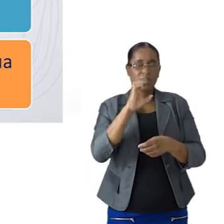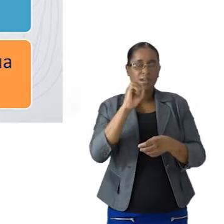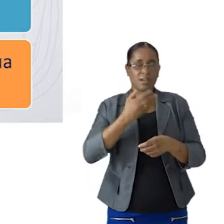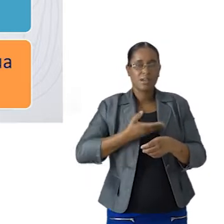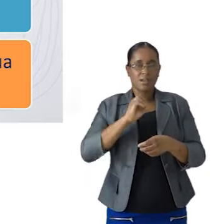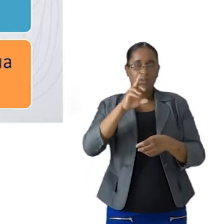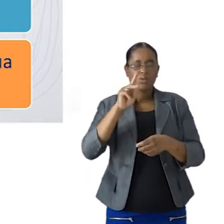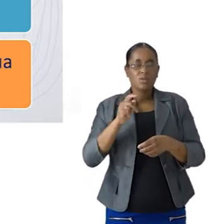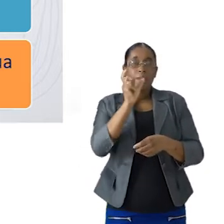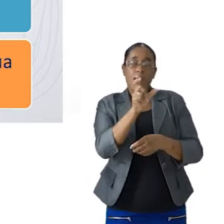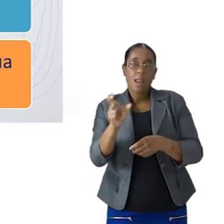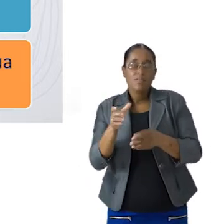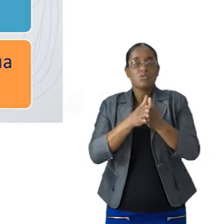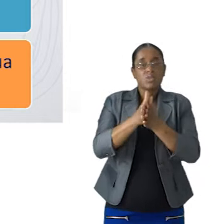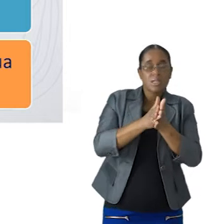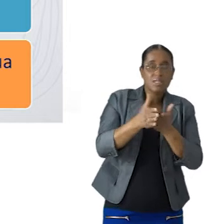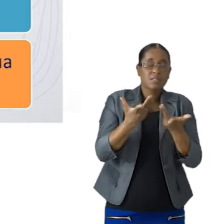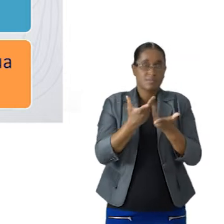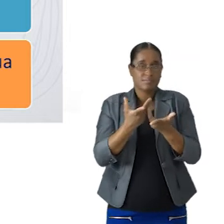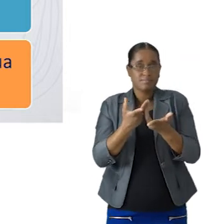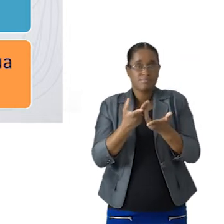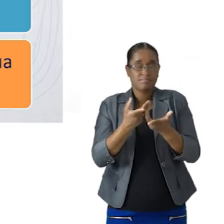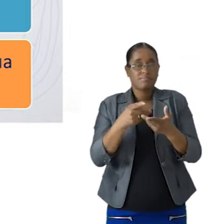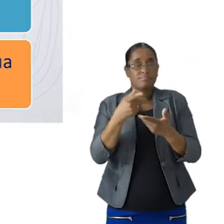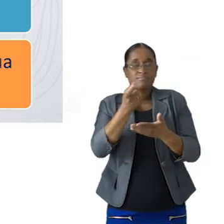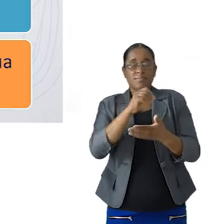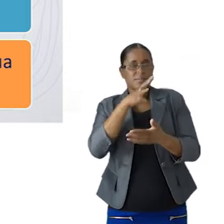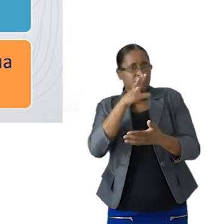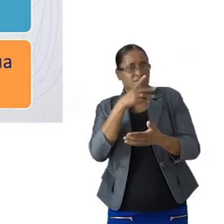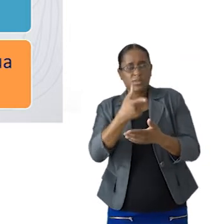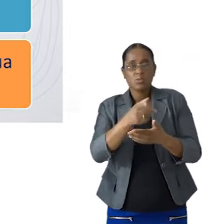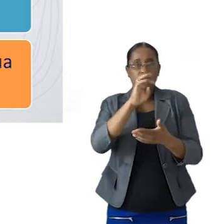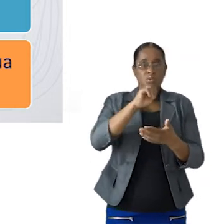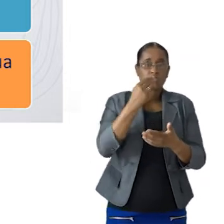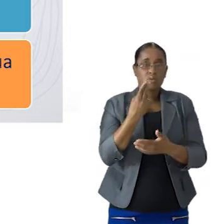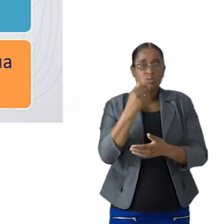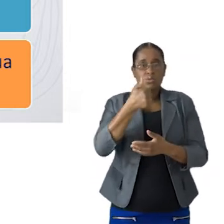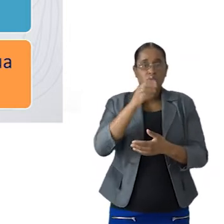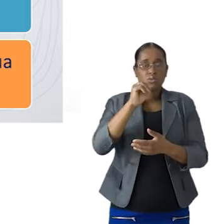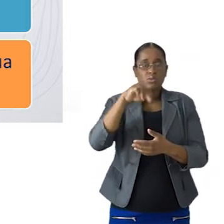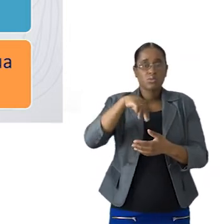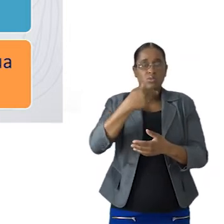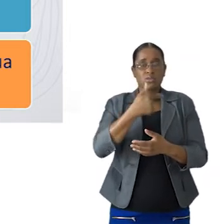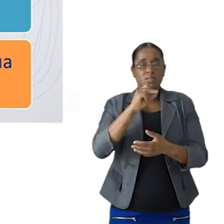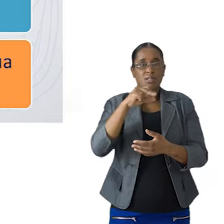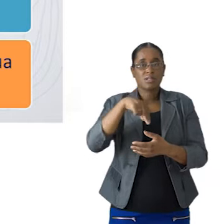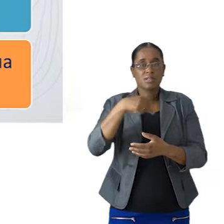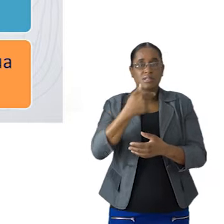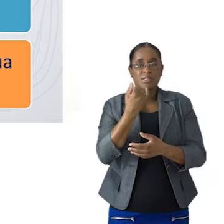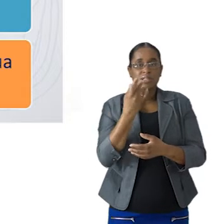Palavras que se usam para caracterizar um substantivo, conferindo-lhe uma